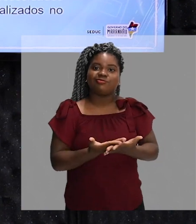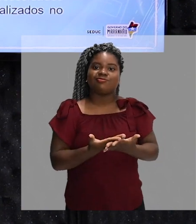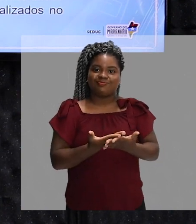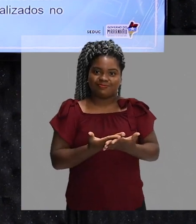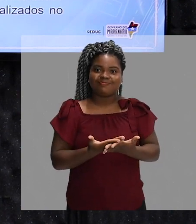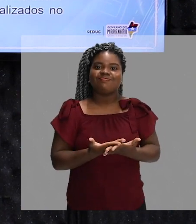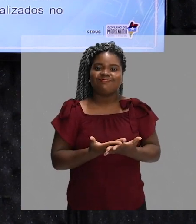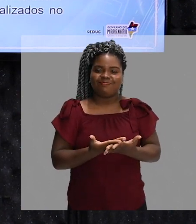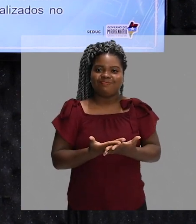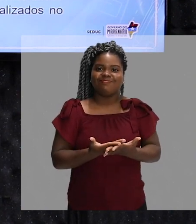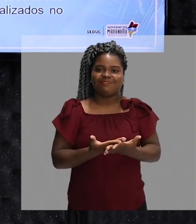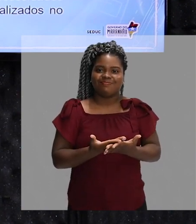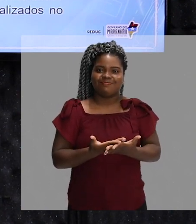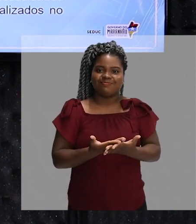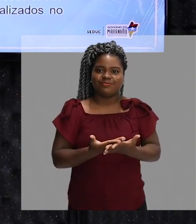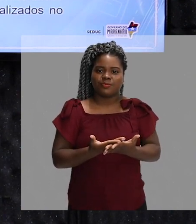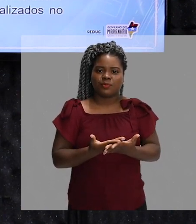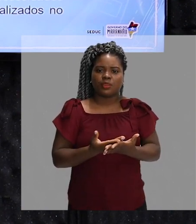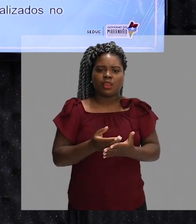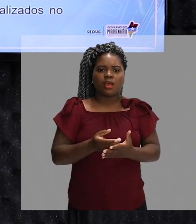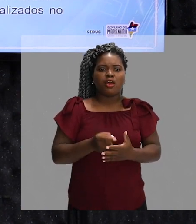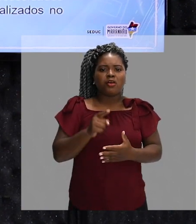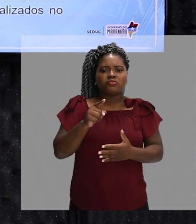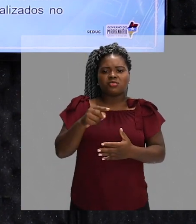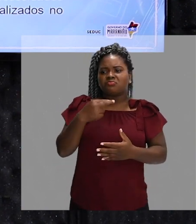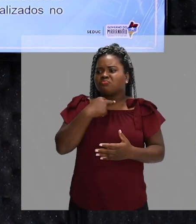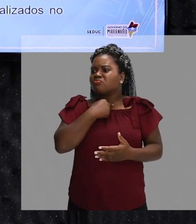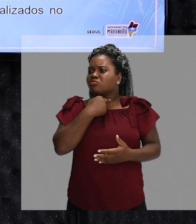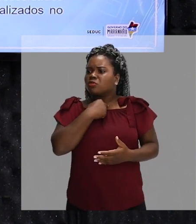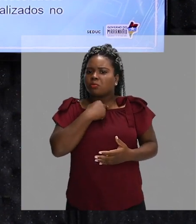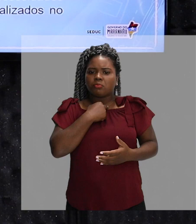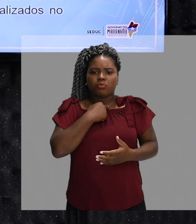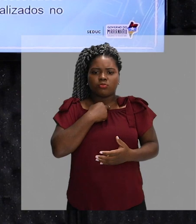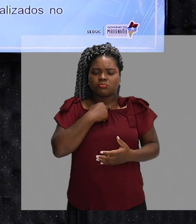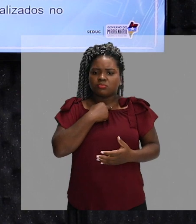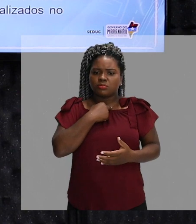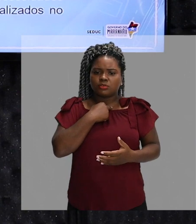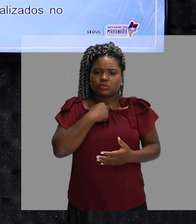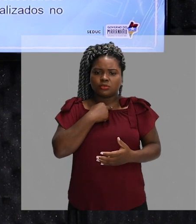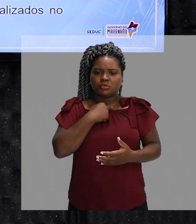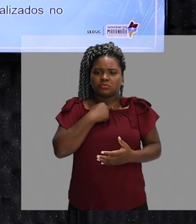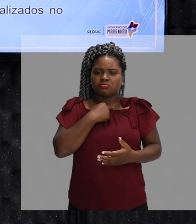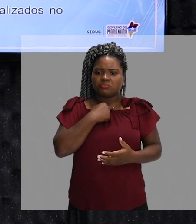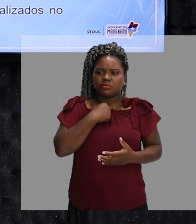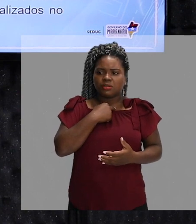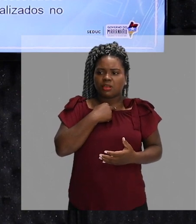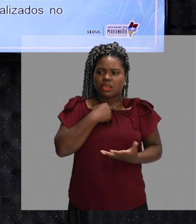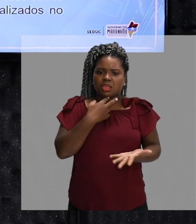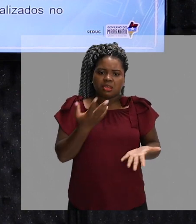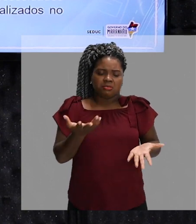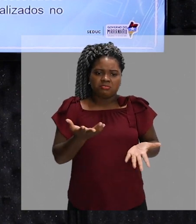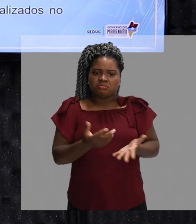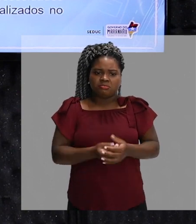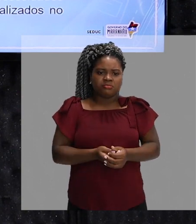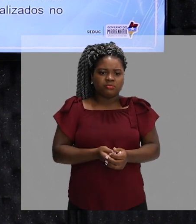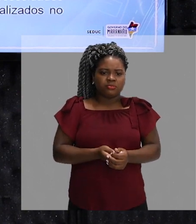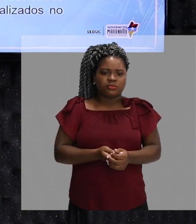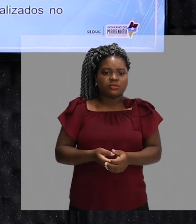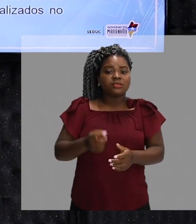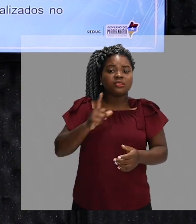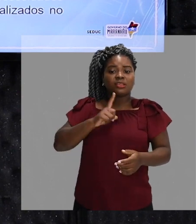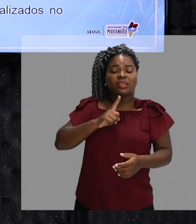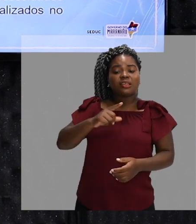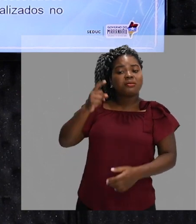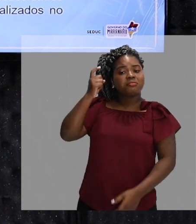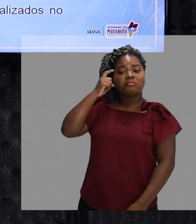tudo na vida. Você não pode tomar uma decisão sobre a sua vida sem fazer uma análise